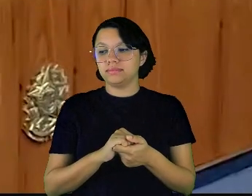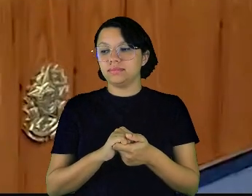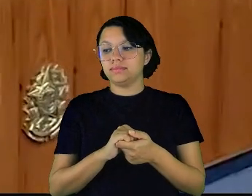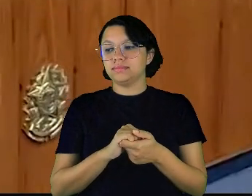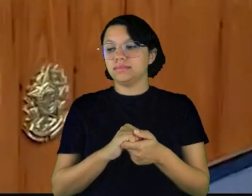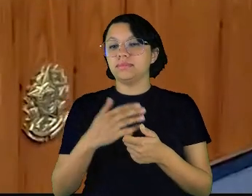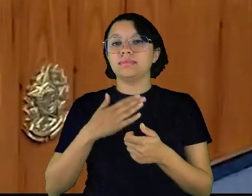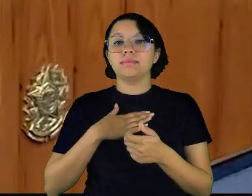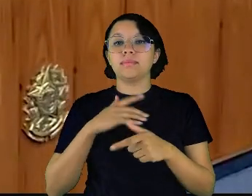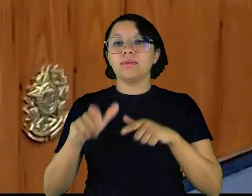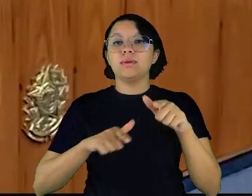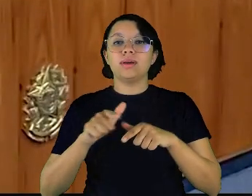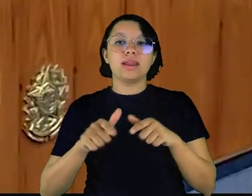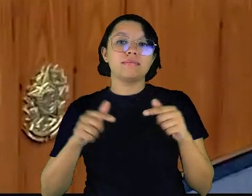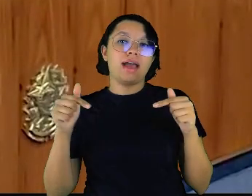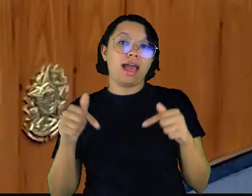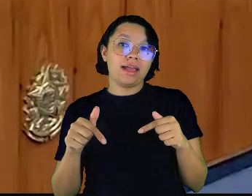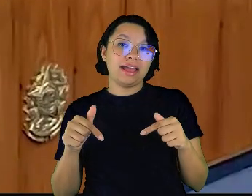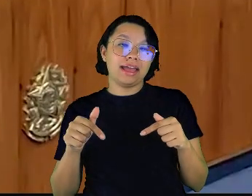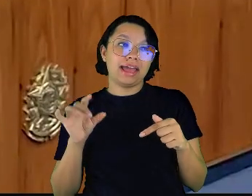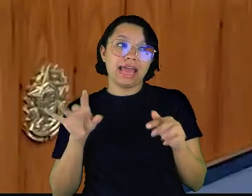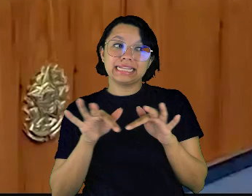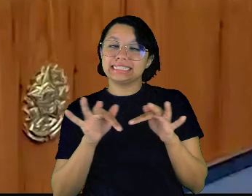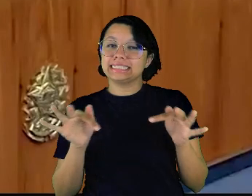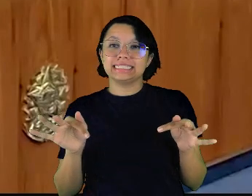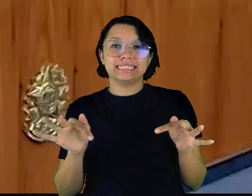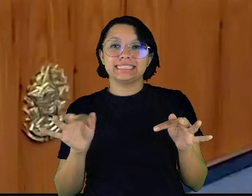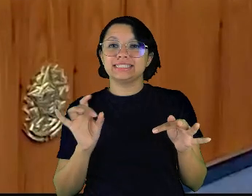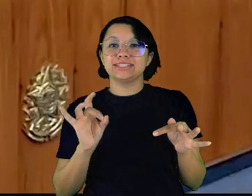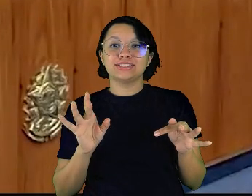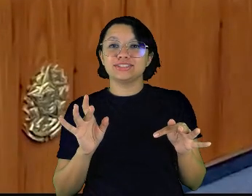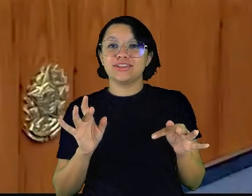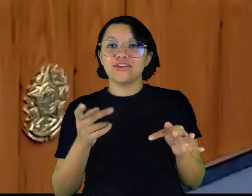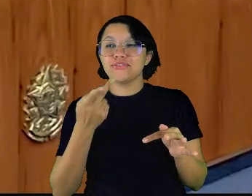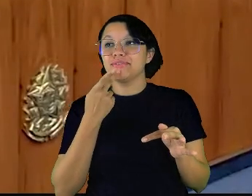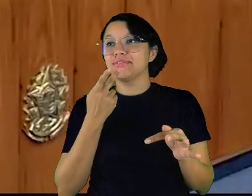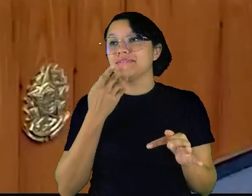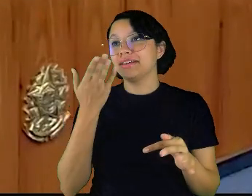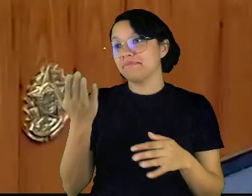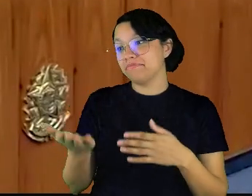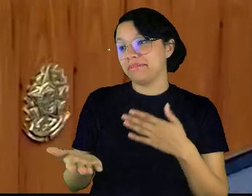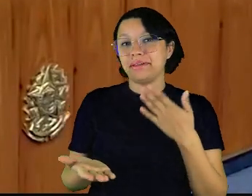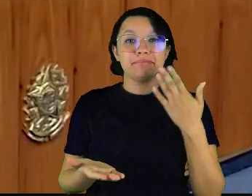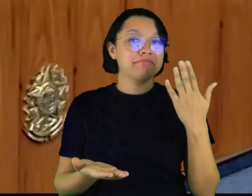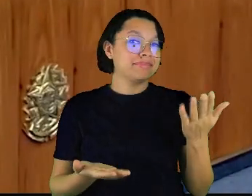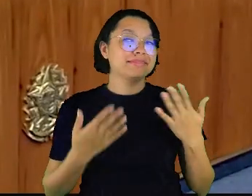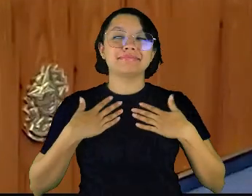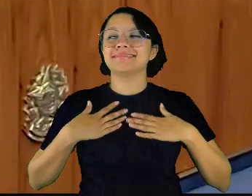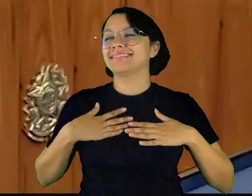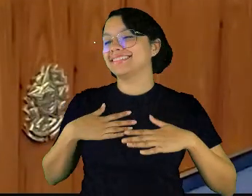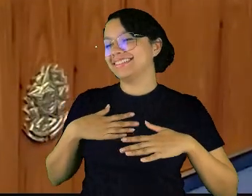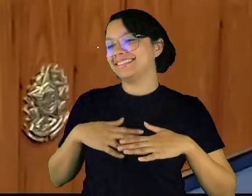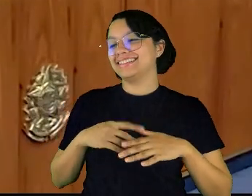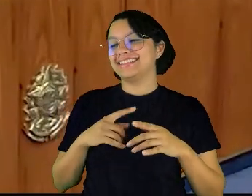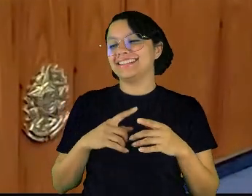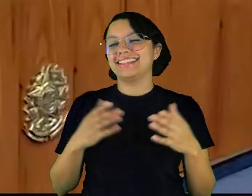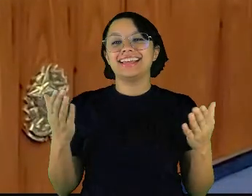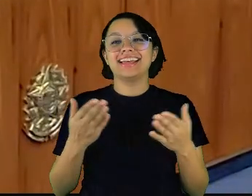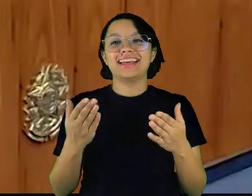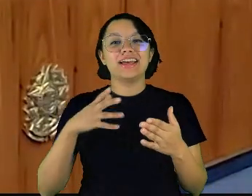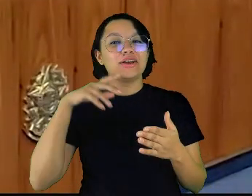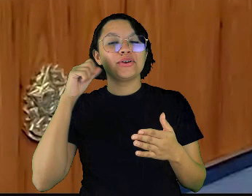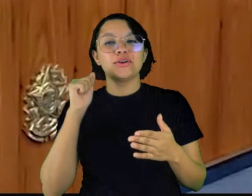A minha tarefa aqui é muito simples, né? Só dar a palavra para os outros muito tranquilamente. Nós acabamos de ouvir o juiz do